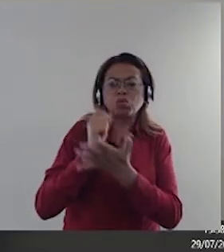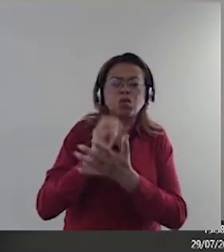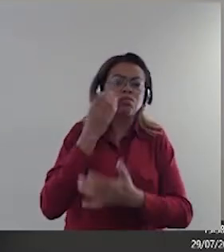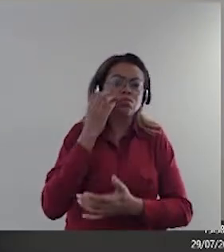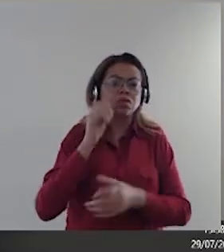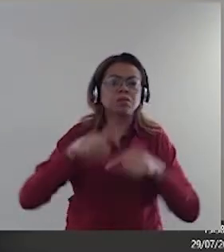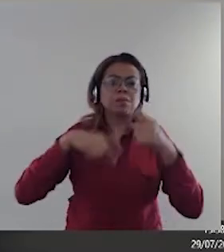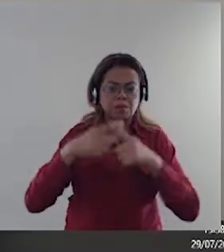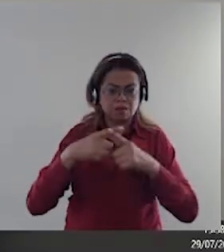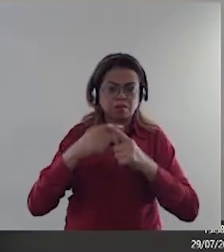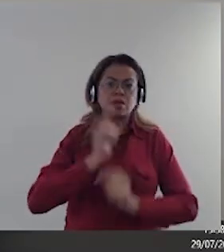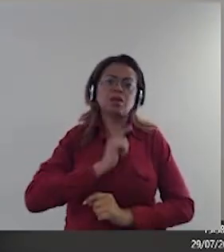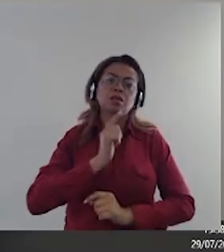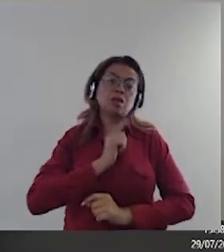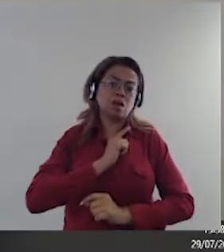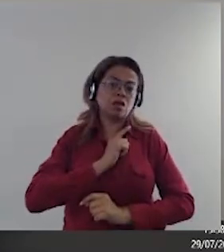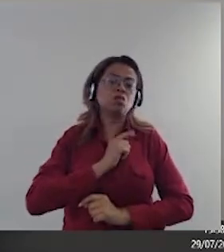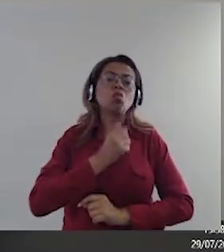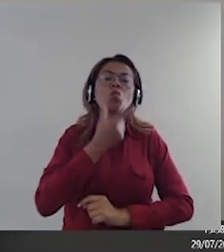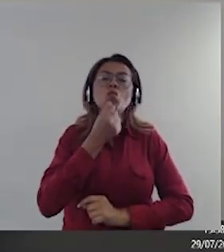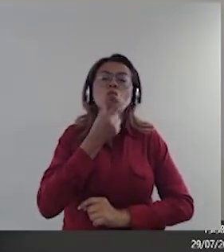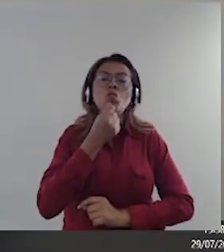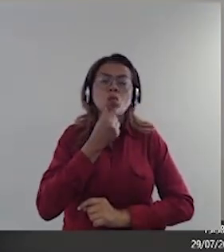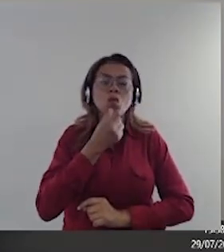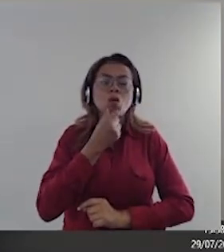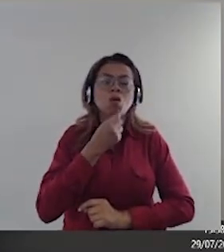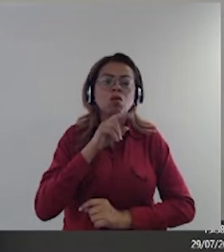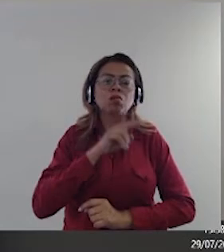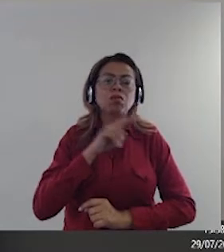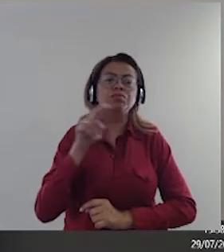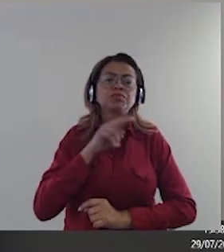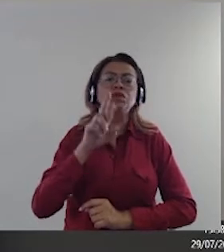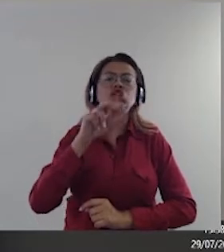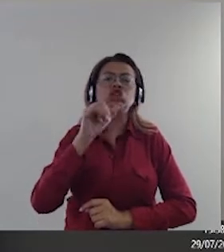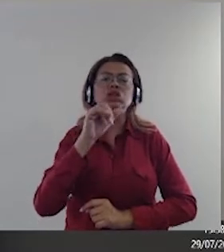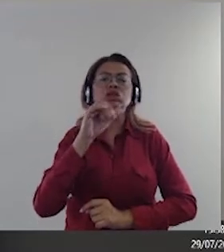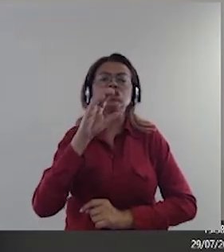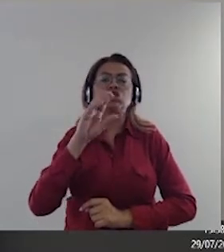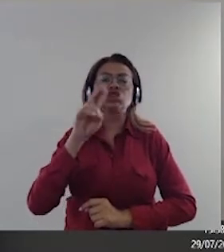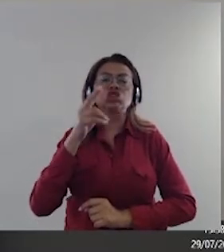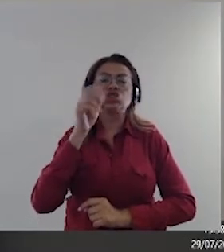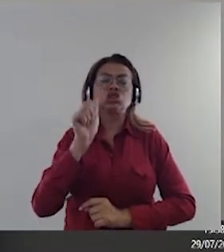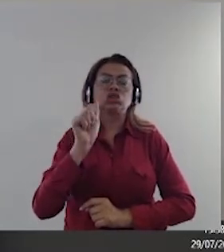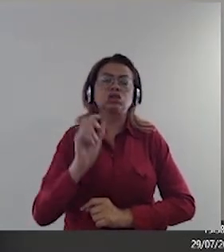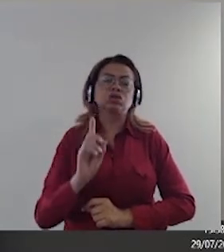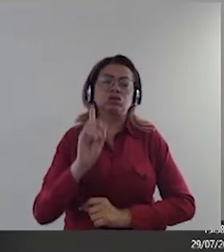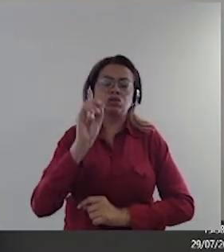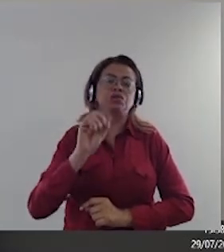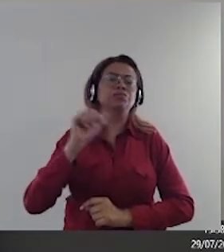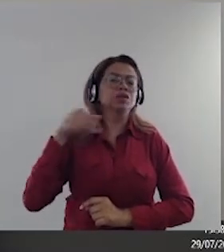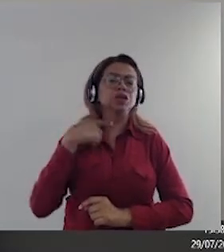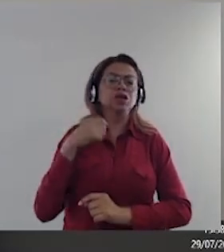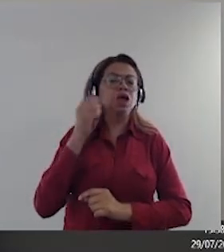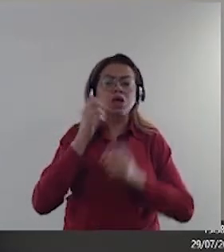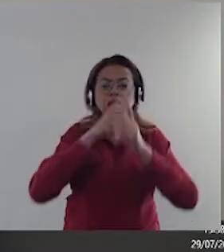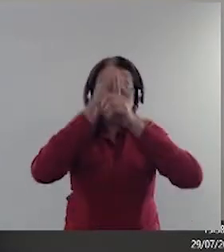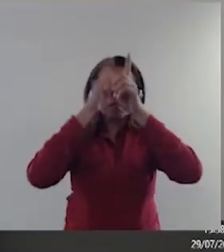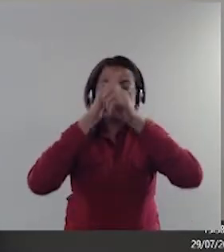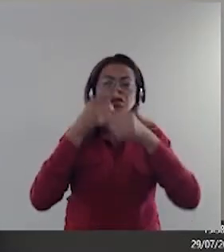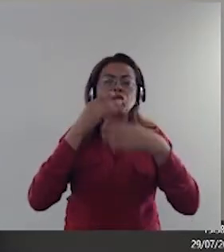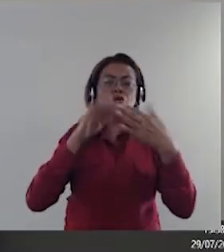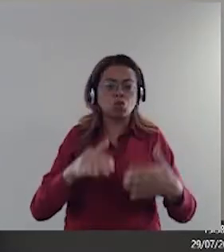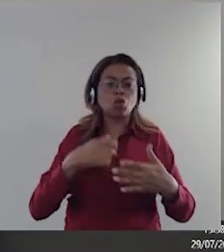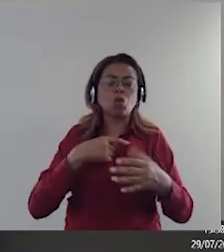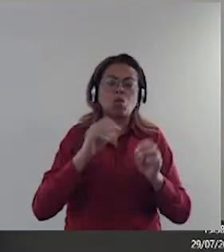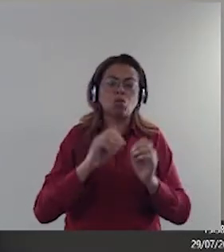Stallman, que criou o sistema Linux ali na década de 1980, né? E ele, numa